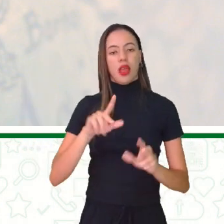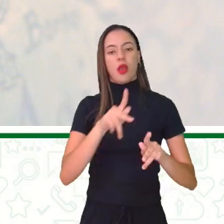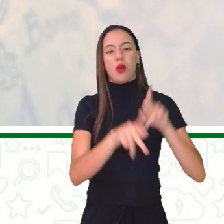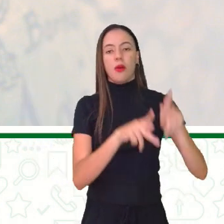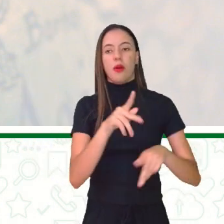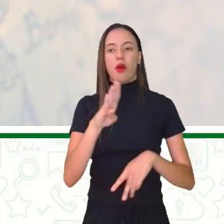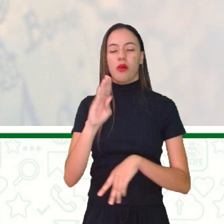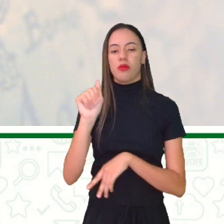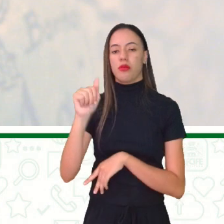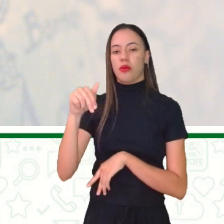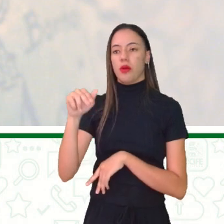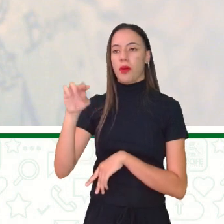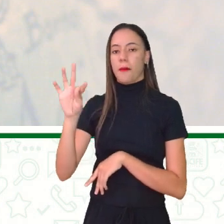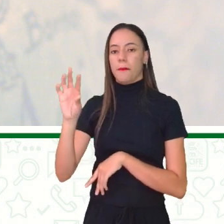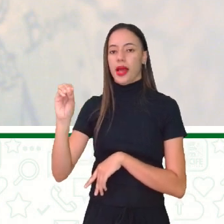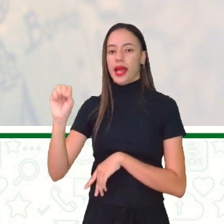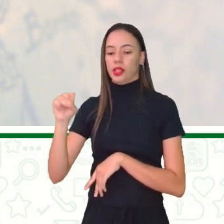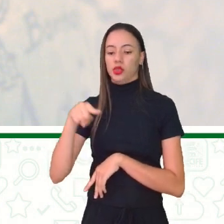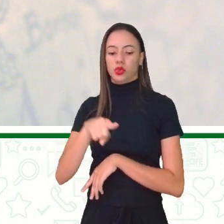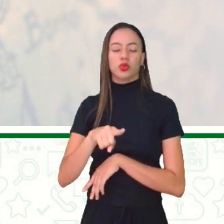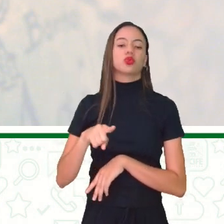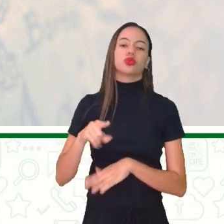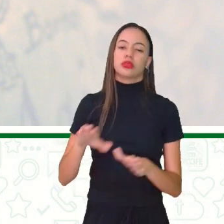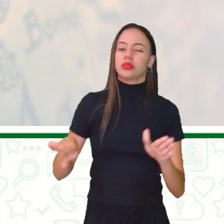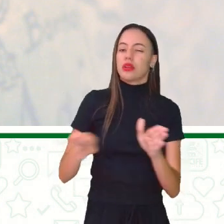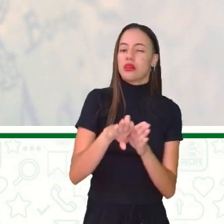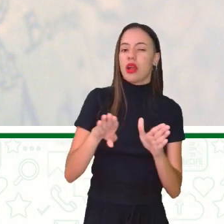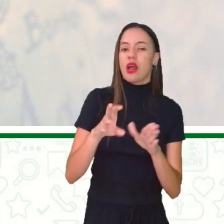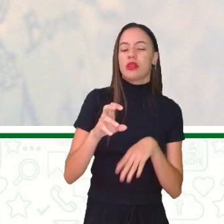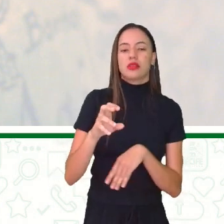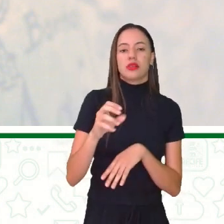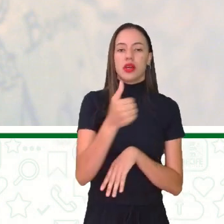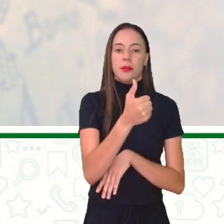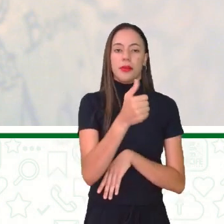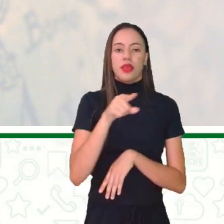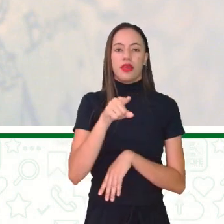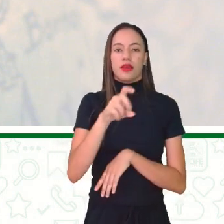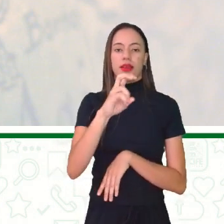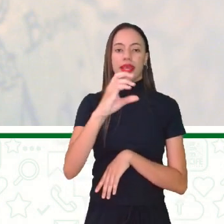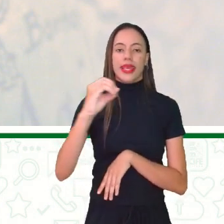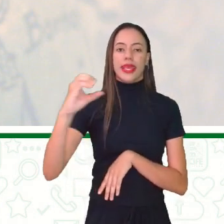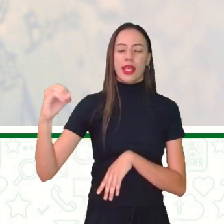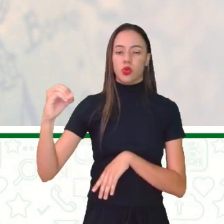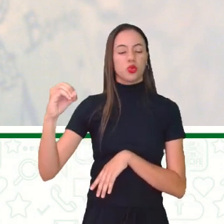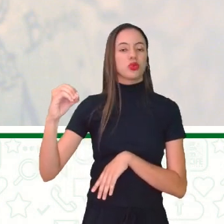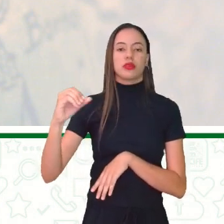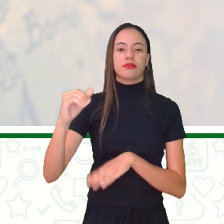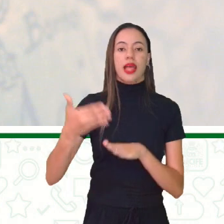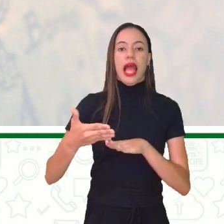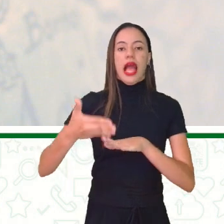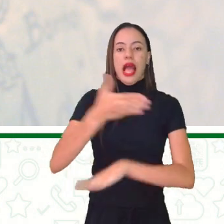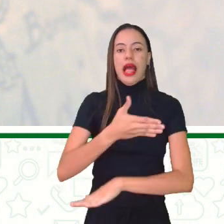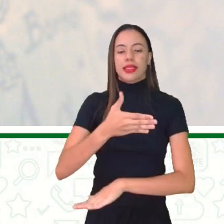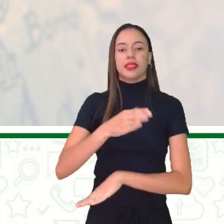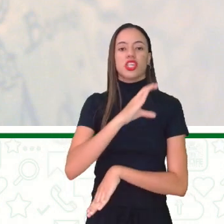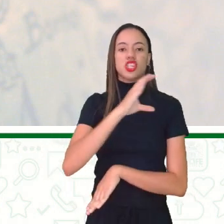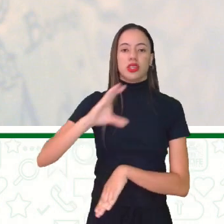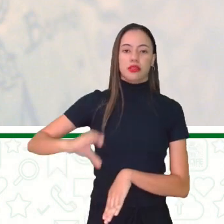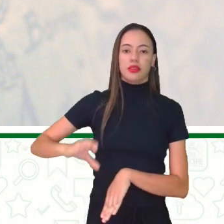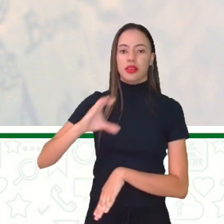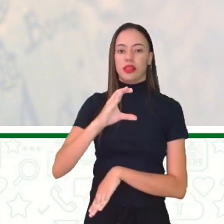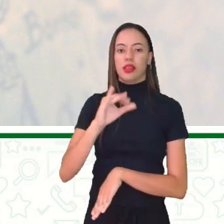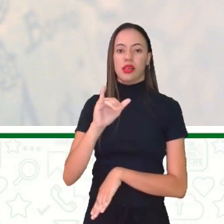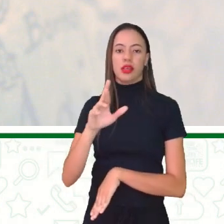né, chegaram por volta de 1500 anos antes de Cristo, na região que corresponde ao país hoje que a